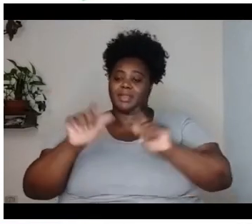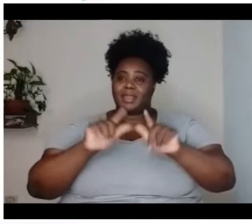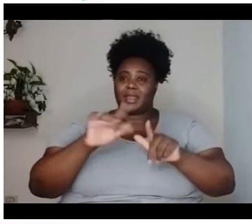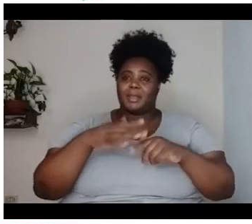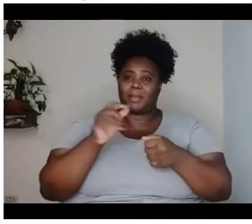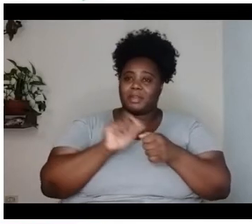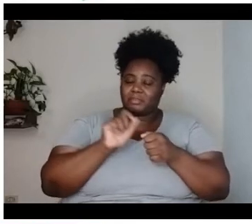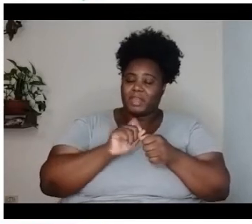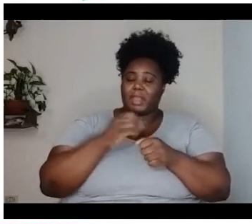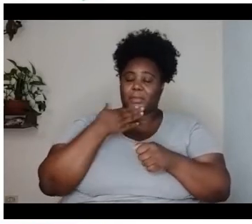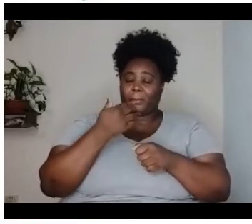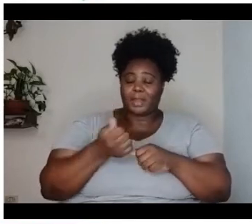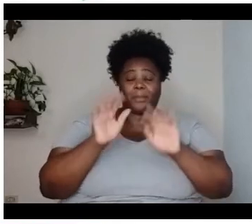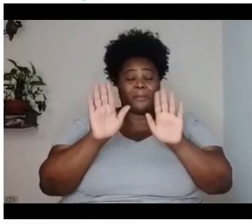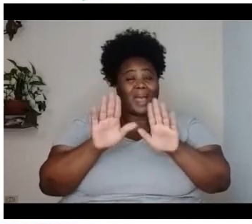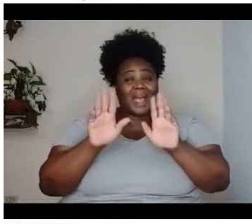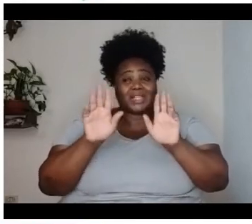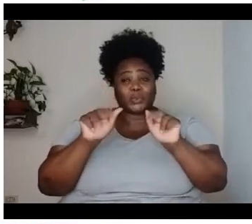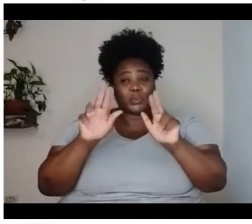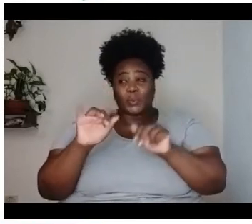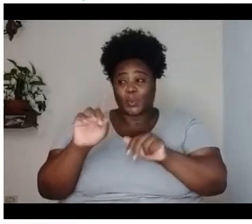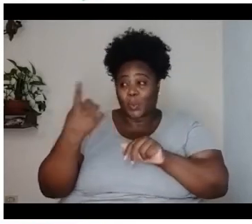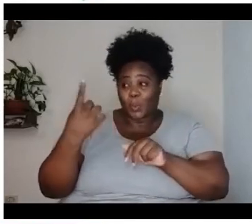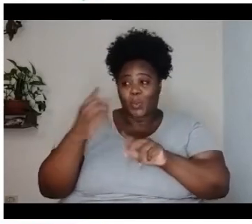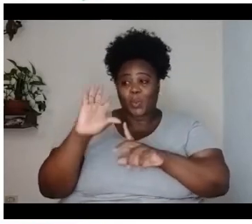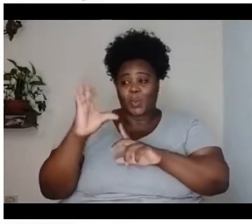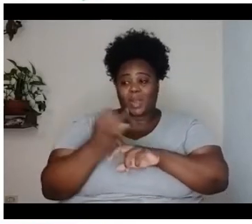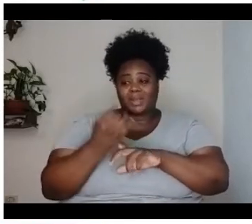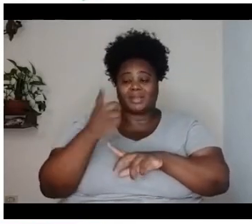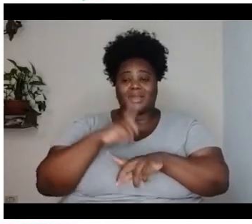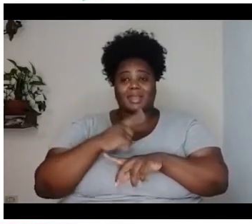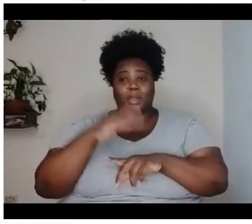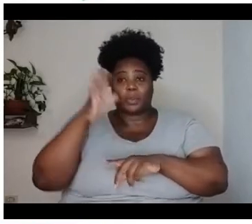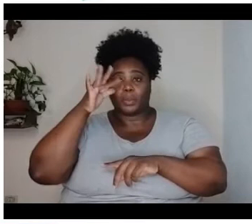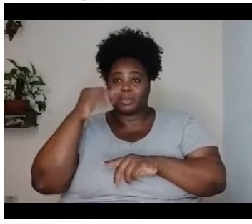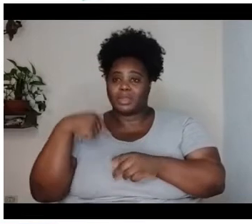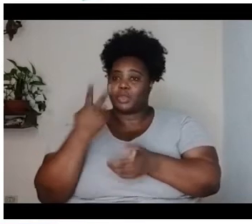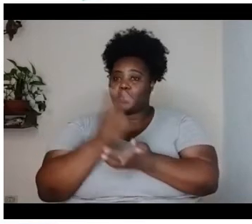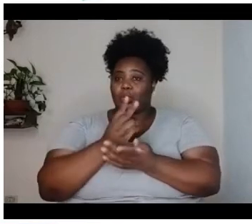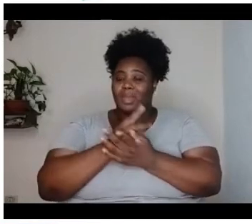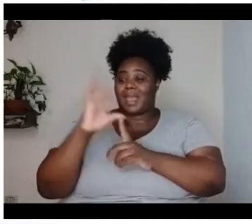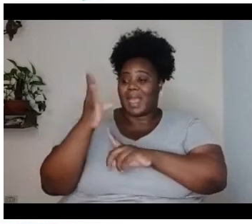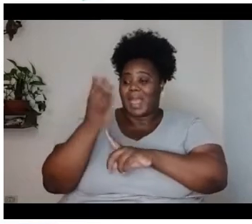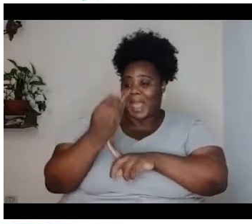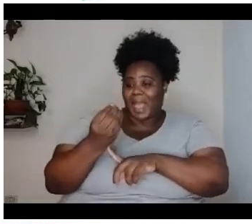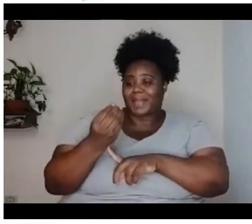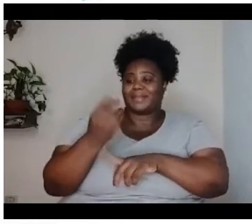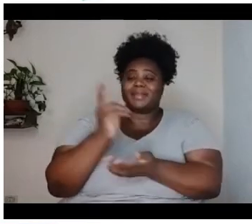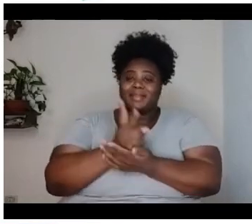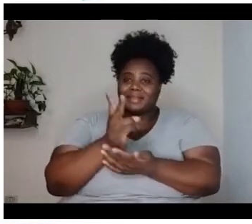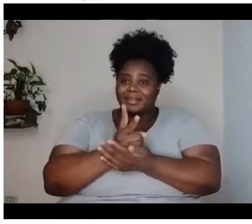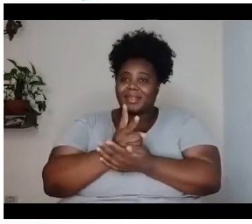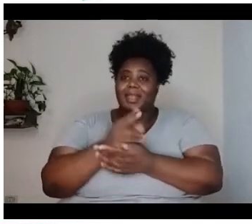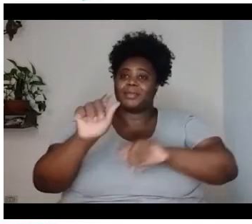praticamente, mas nenhum artista tem esse interesse, sabe? A arte, ela sempre está a